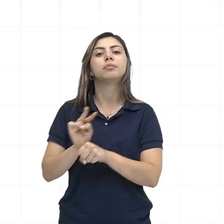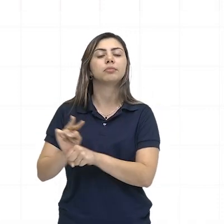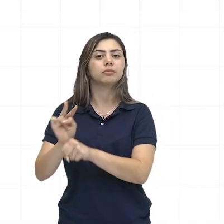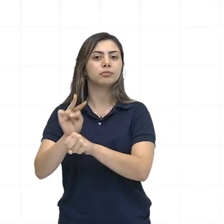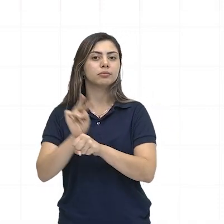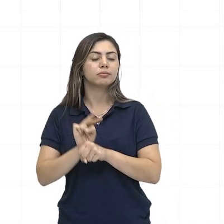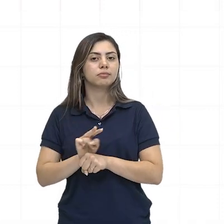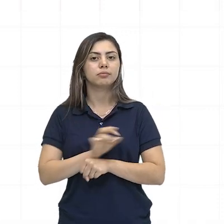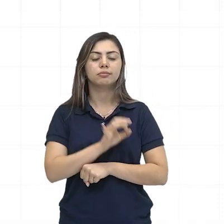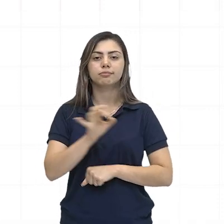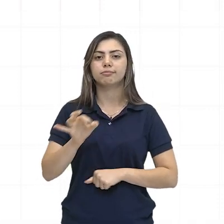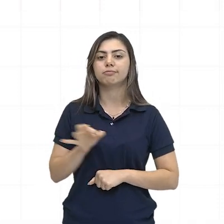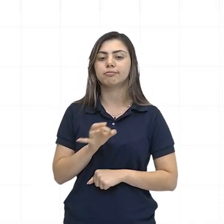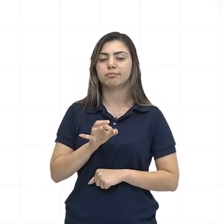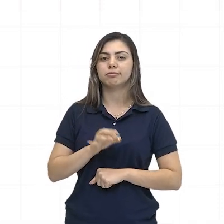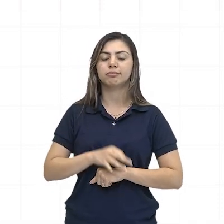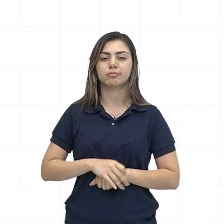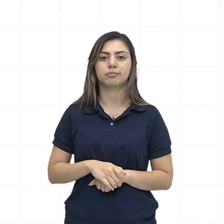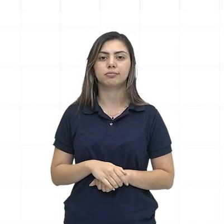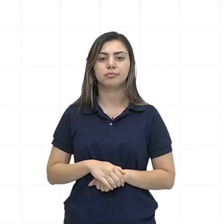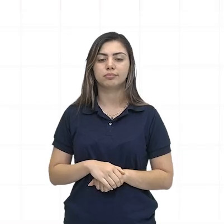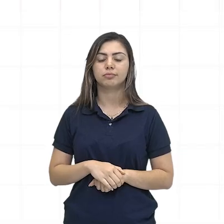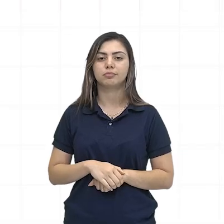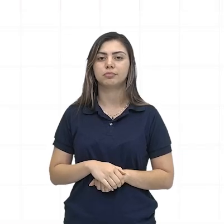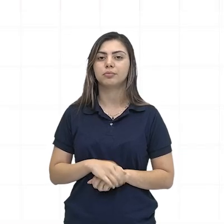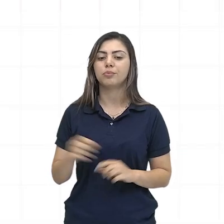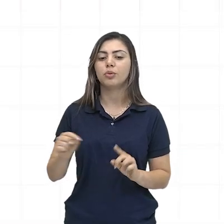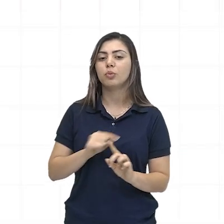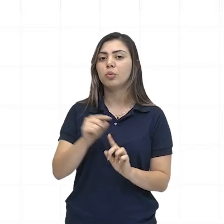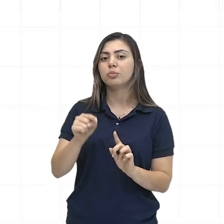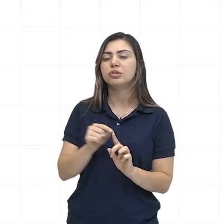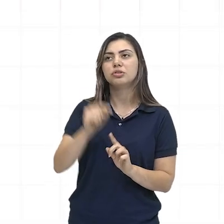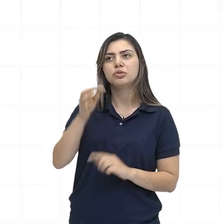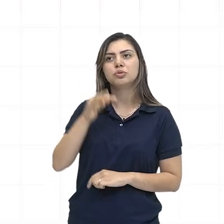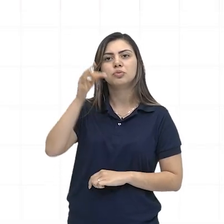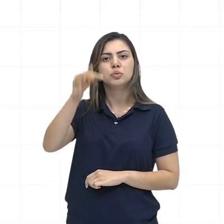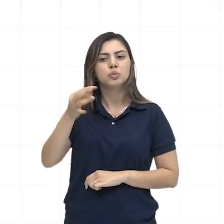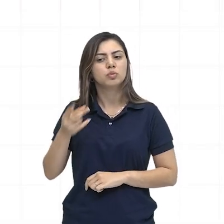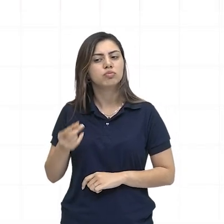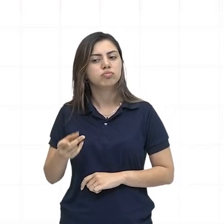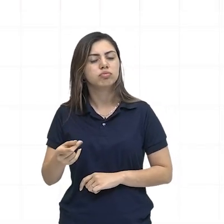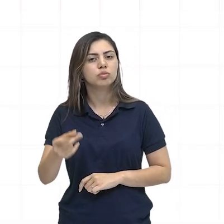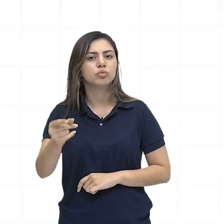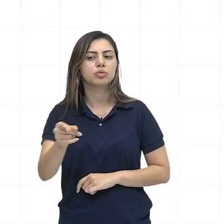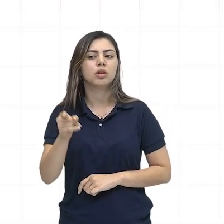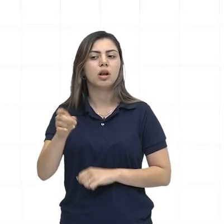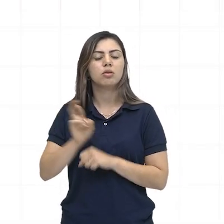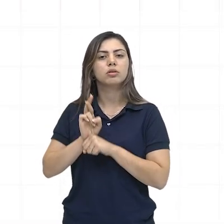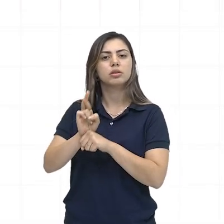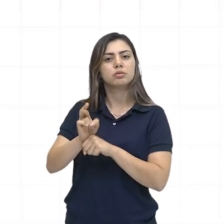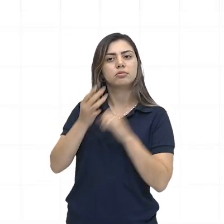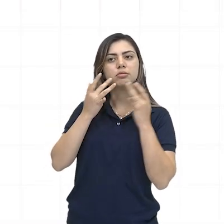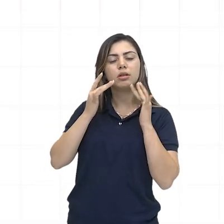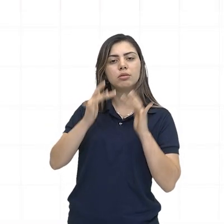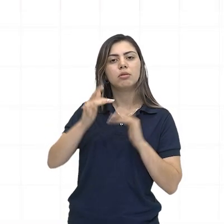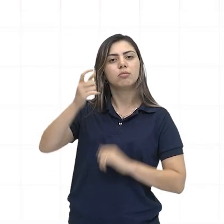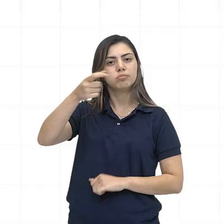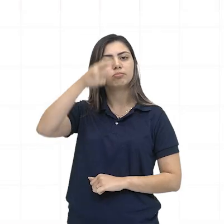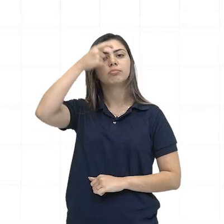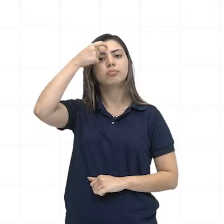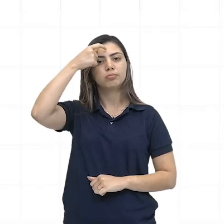alimento, para que eles, né, estejam sempre lá disponíveis para nós, de modo racional e